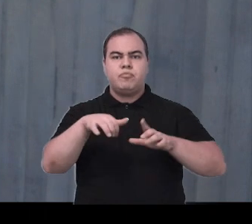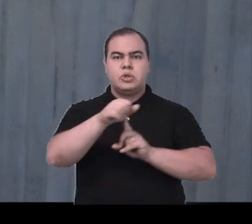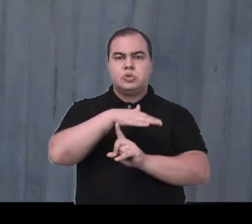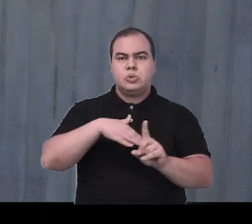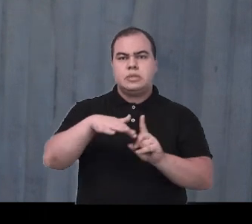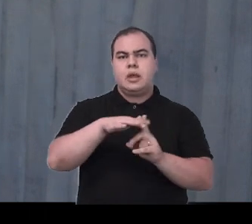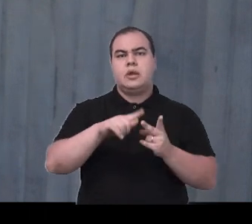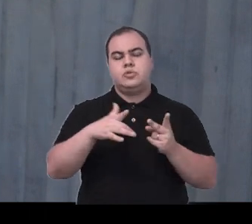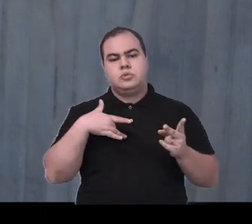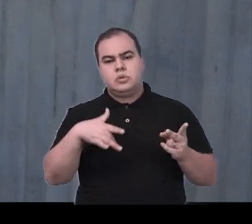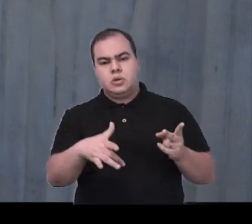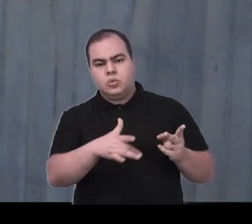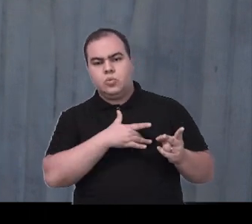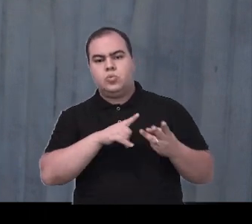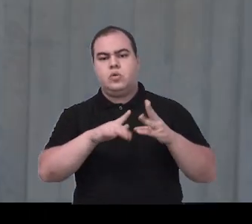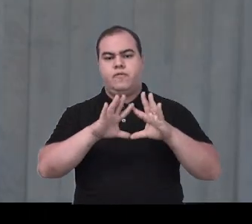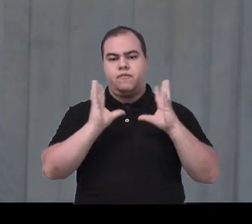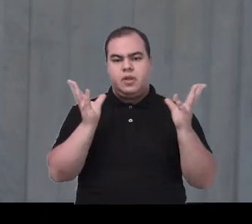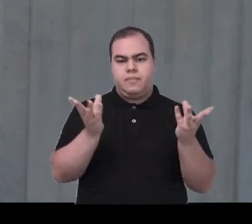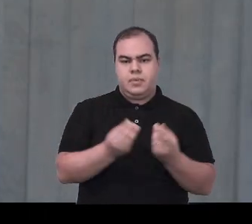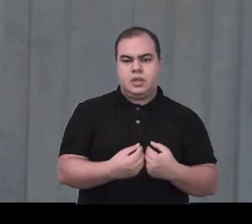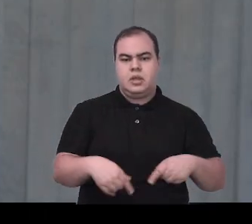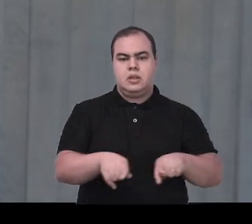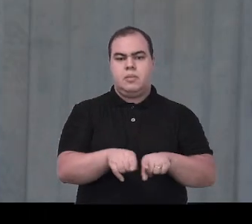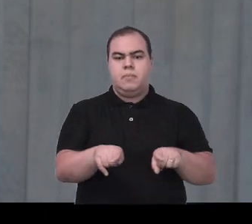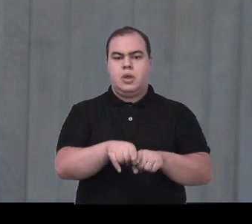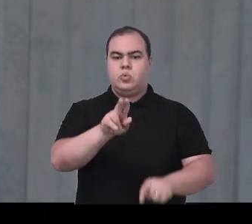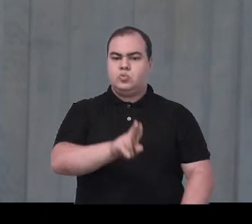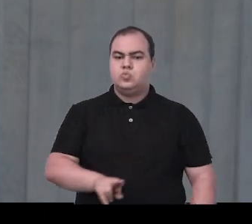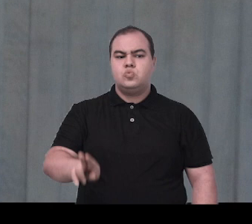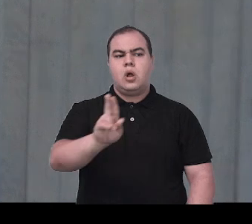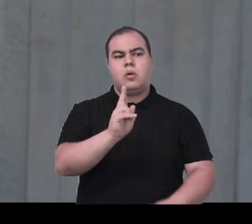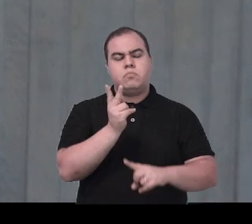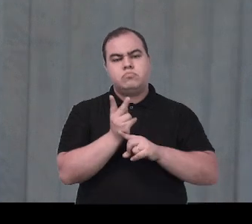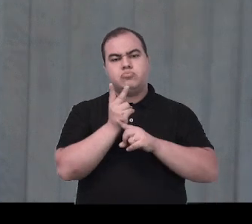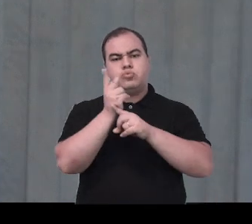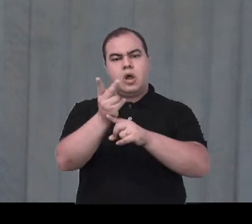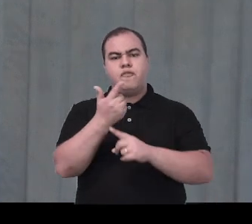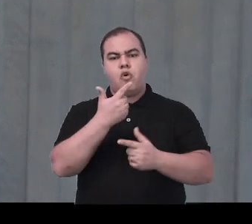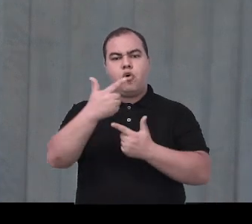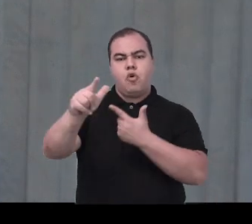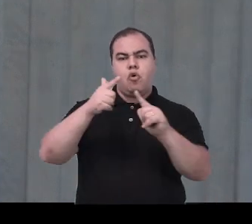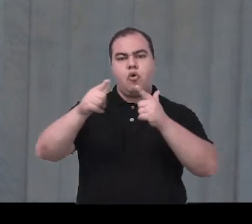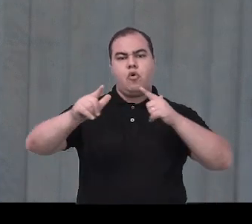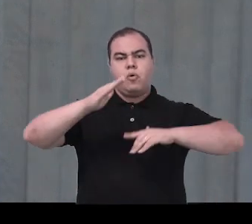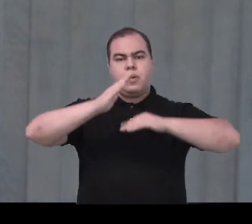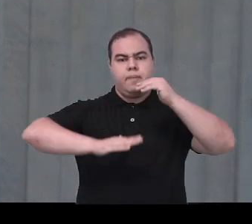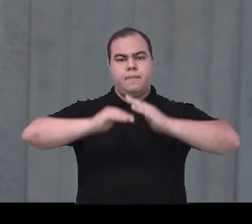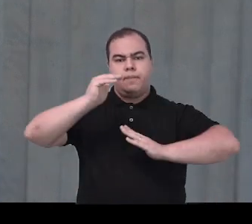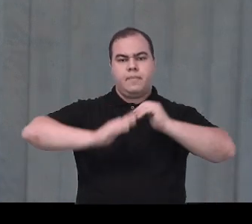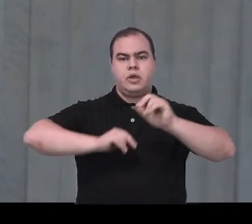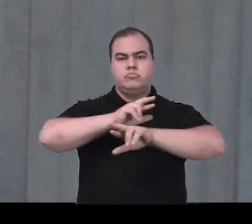profissionais de saúde, das universidades, das famílias, dos usuários, que buscavam outras práticas e